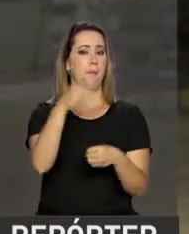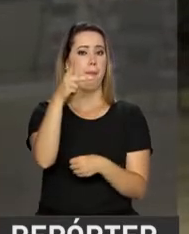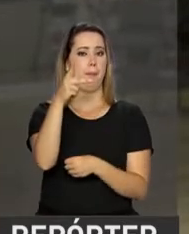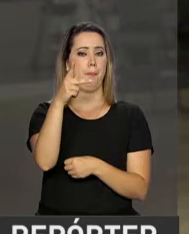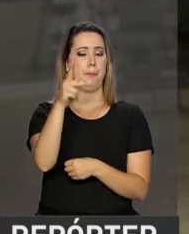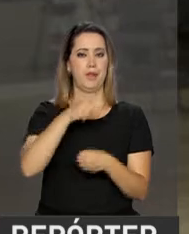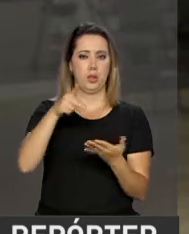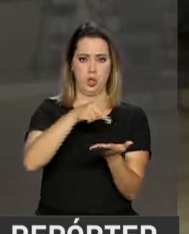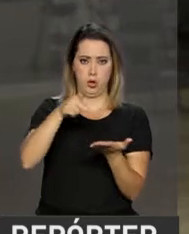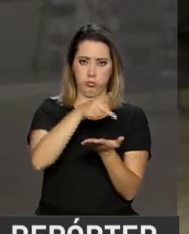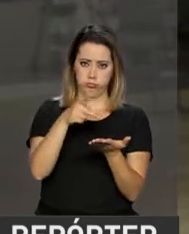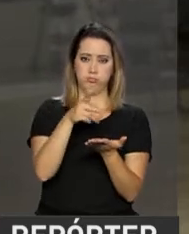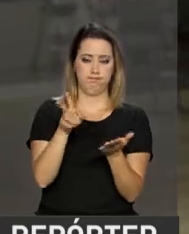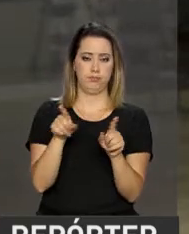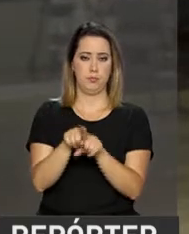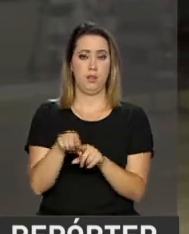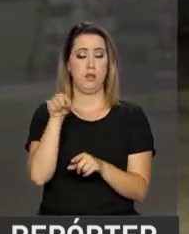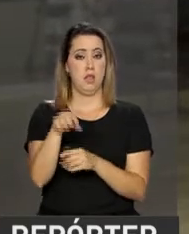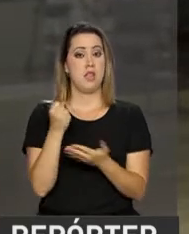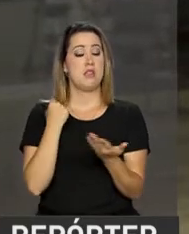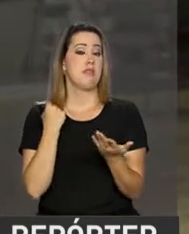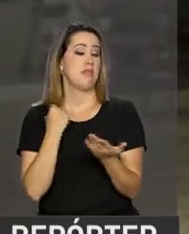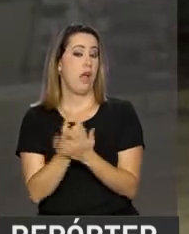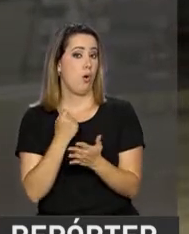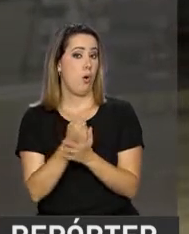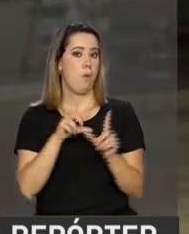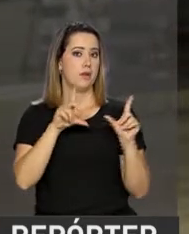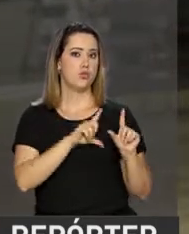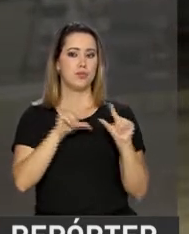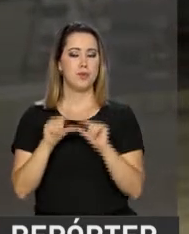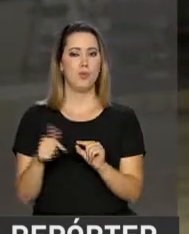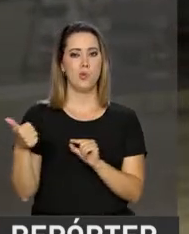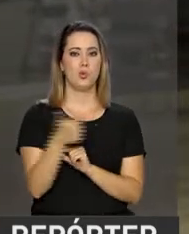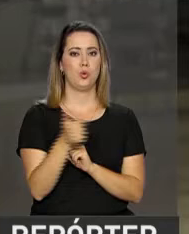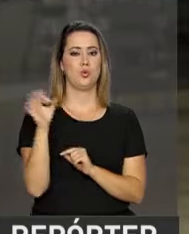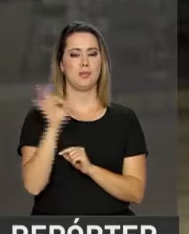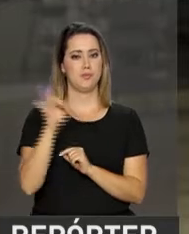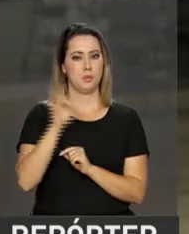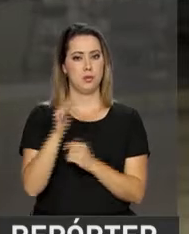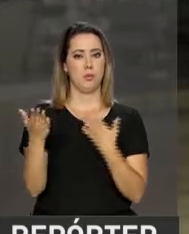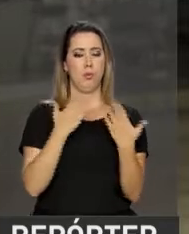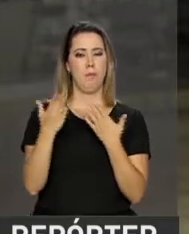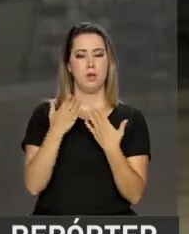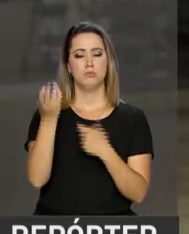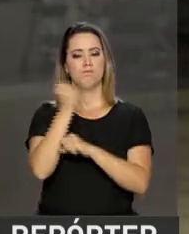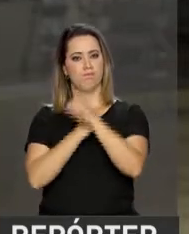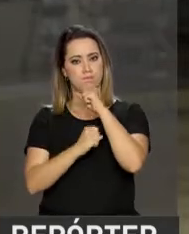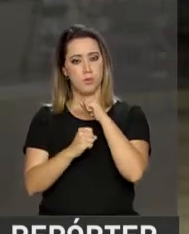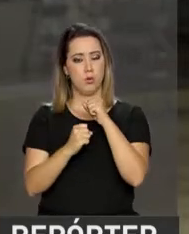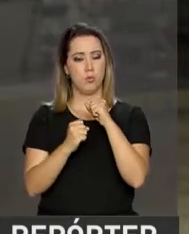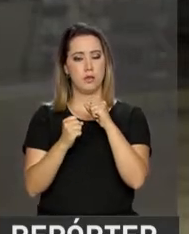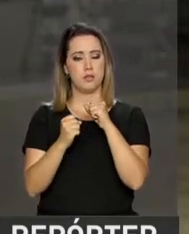nesta terceira semana de agosto houve uma redução superior a 12% em relação à segunda semana de agosto